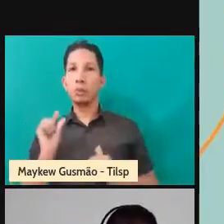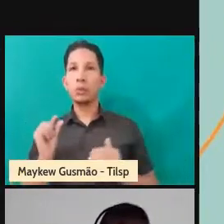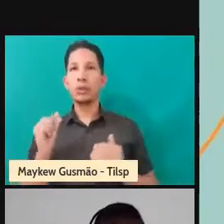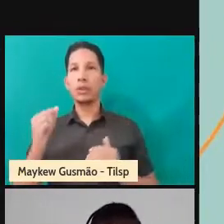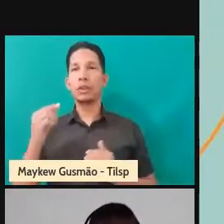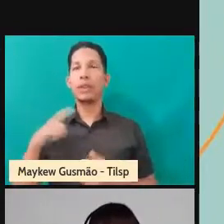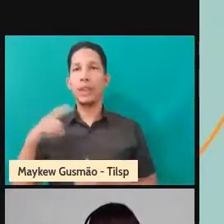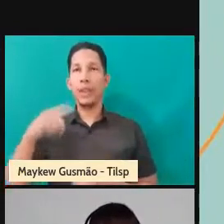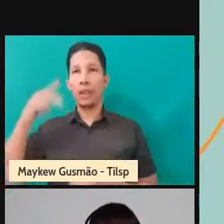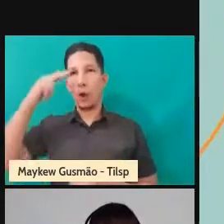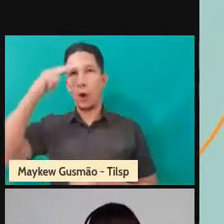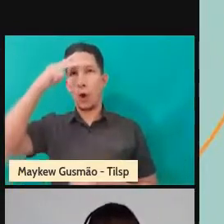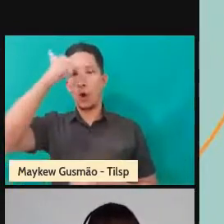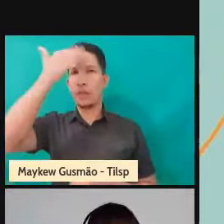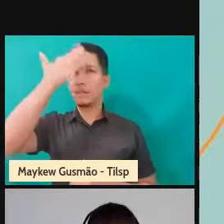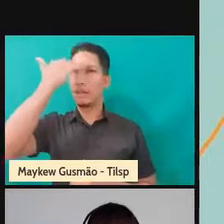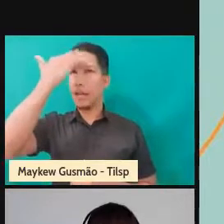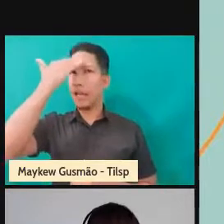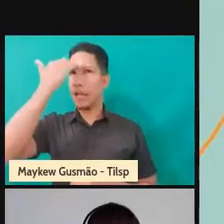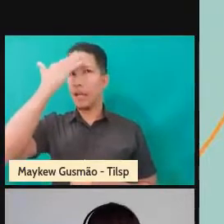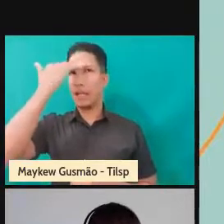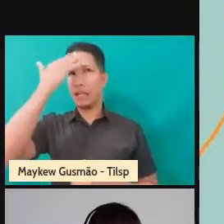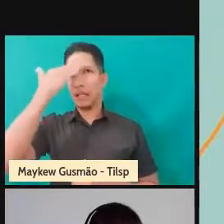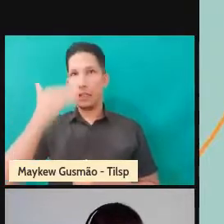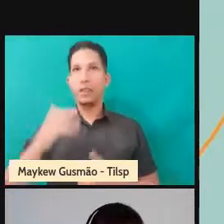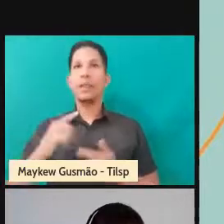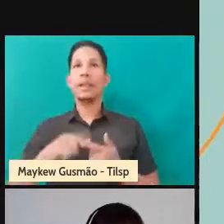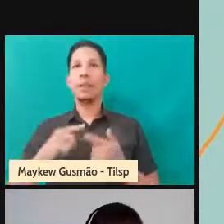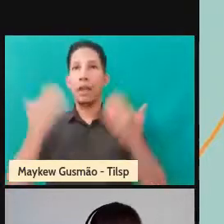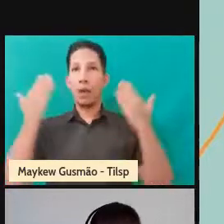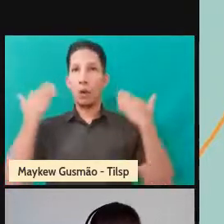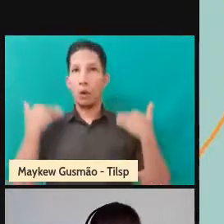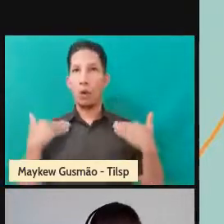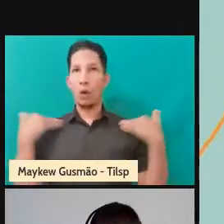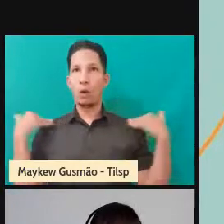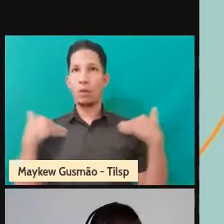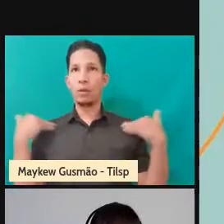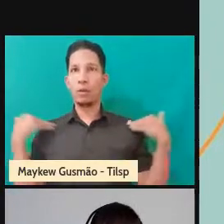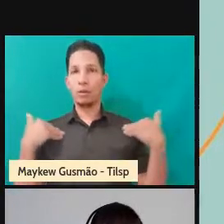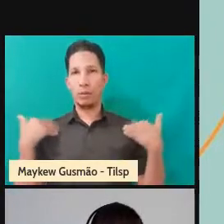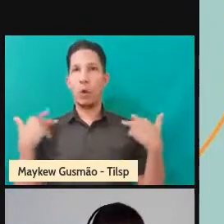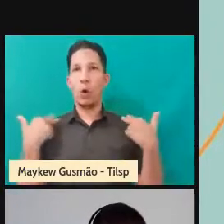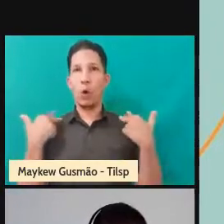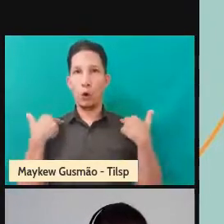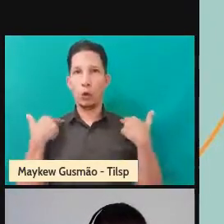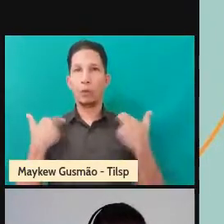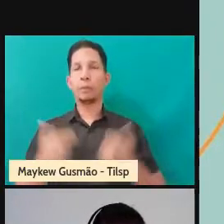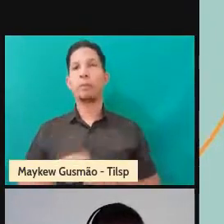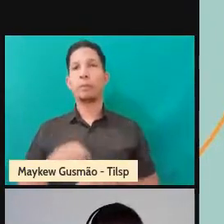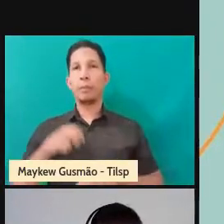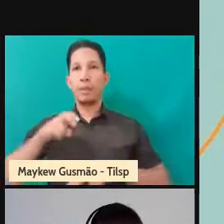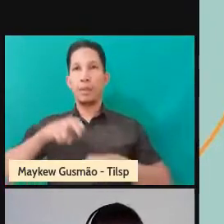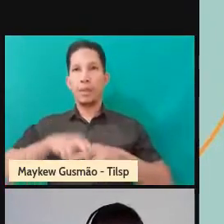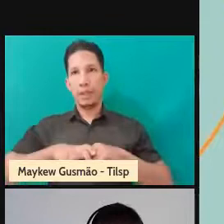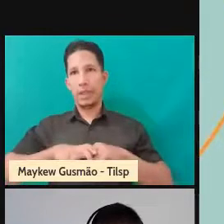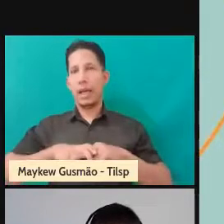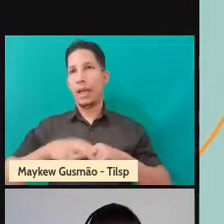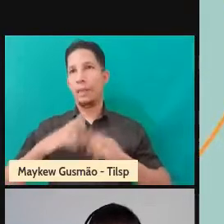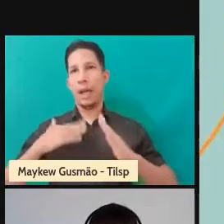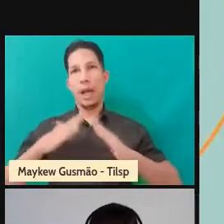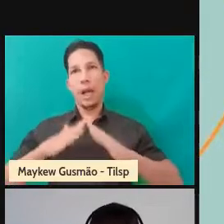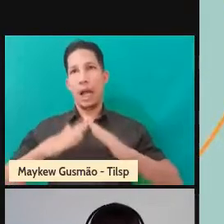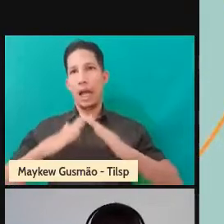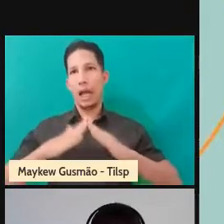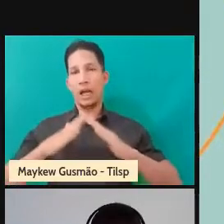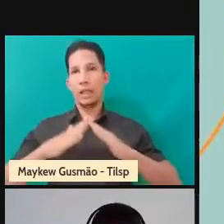franja e um corte um pouco abaixo do ombro. Estou sentada no escritório na minha casa, frente a